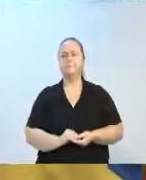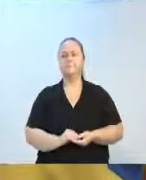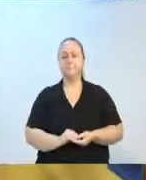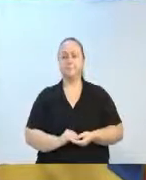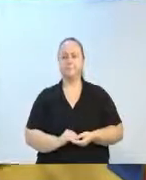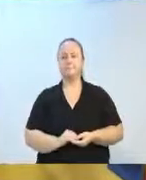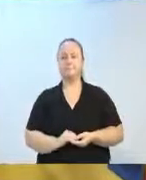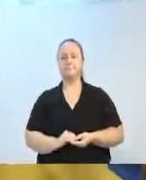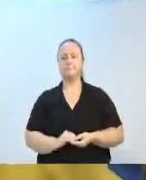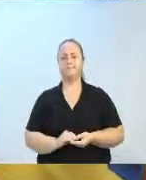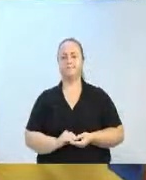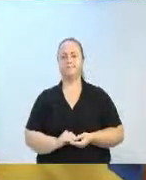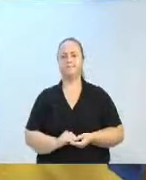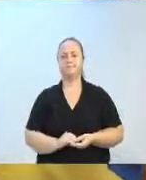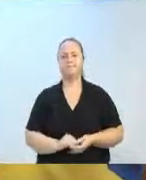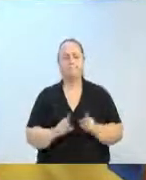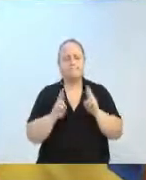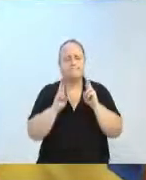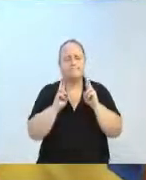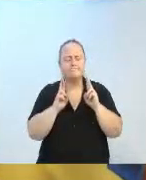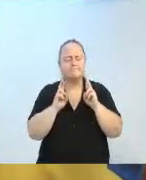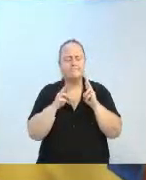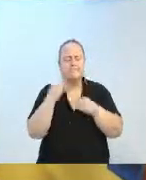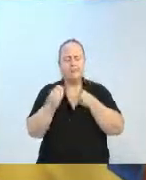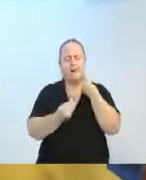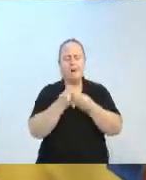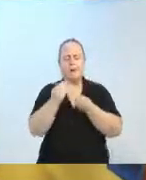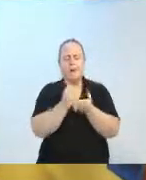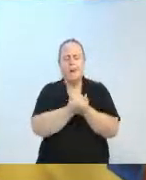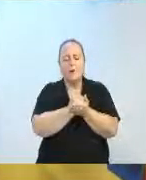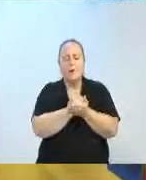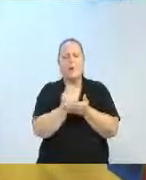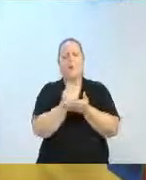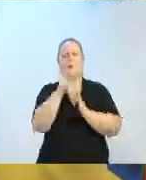que dê uma faísca para a gente ir adiante nesse projeto. Muito obrigado.